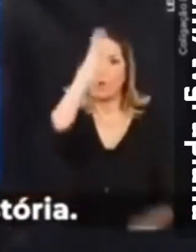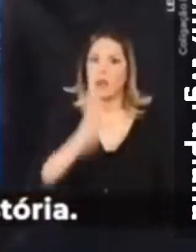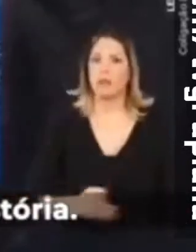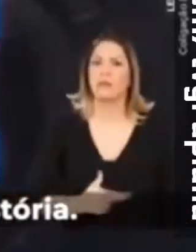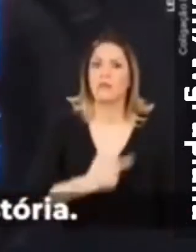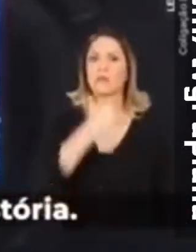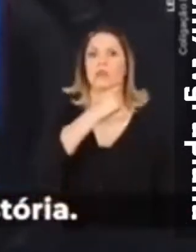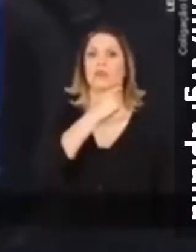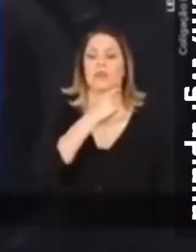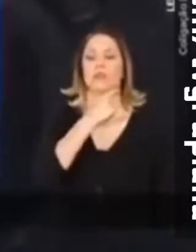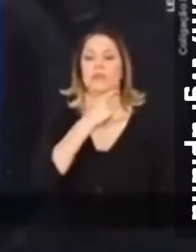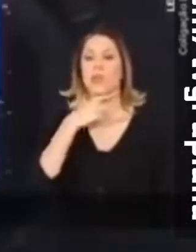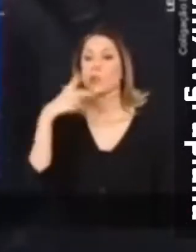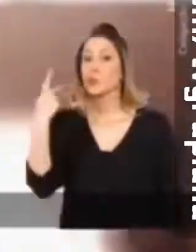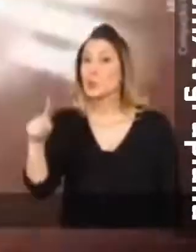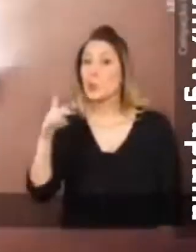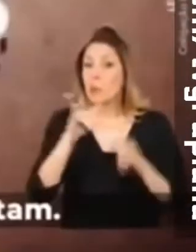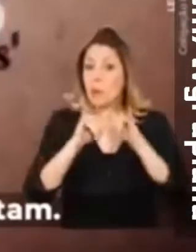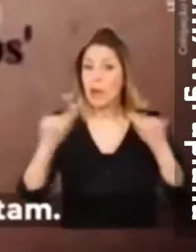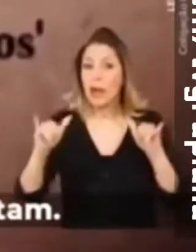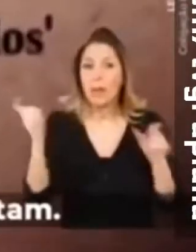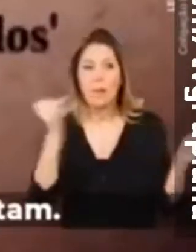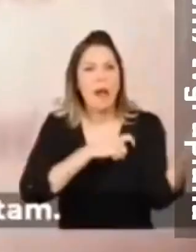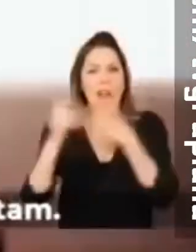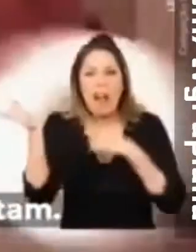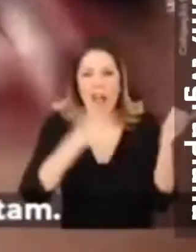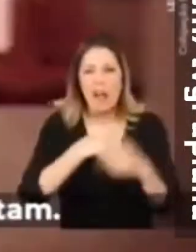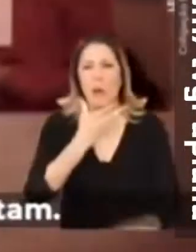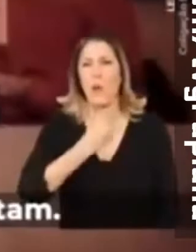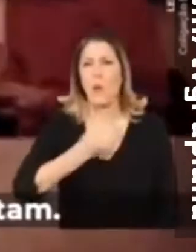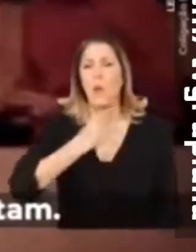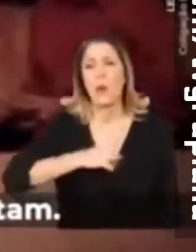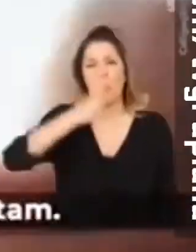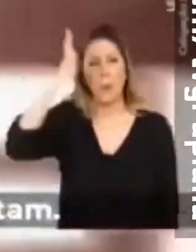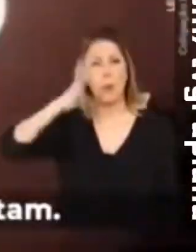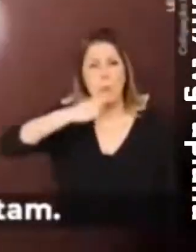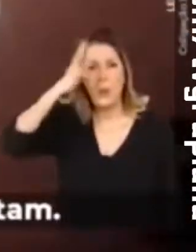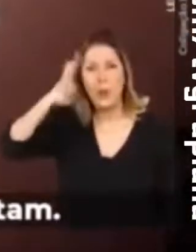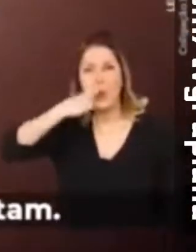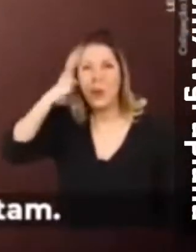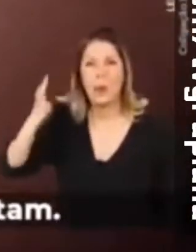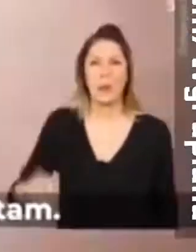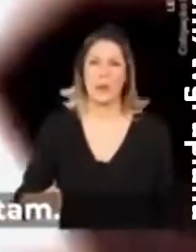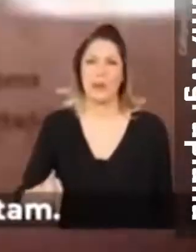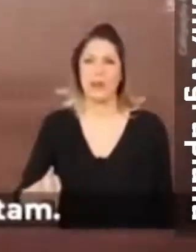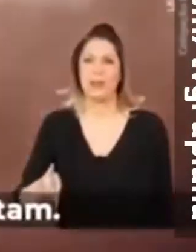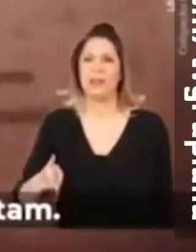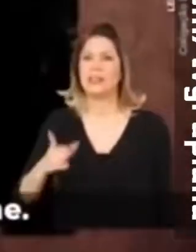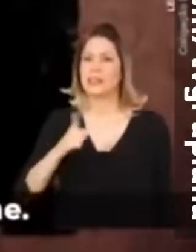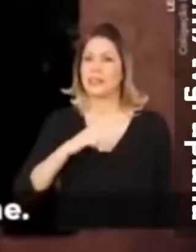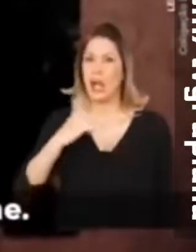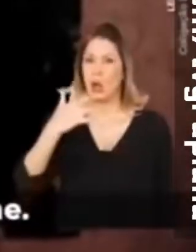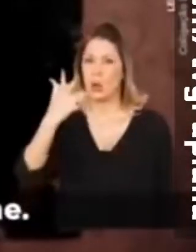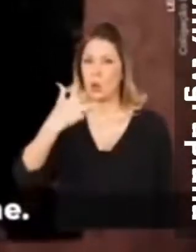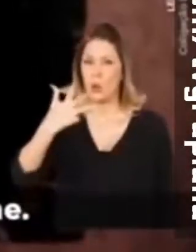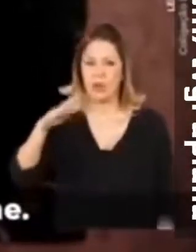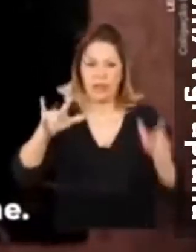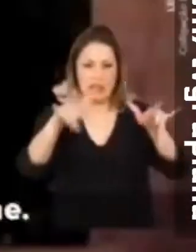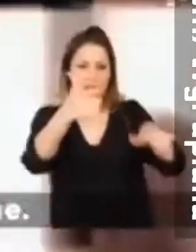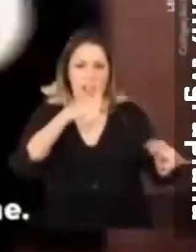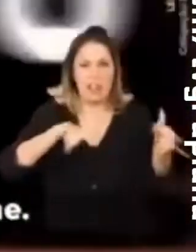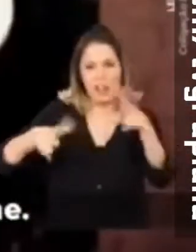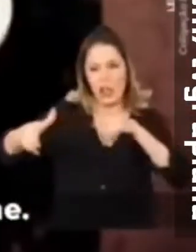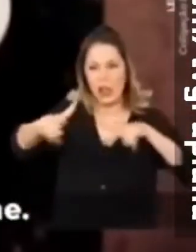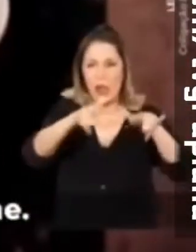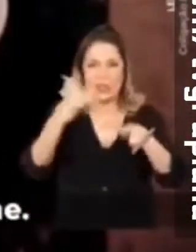na nossa história. E em sua propaganda, mentem, caluniam, inventam. O segundo posse